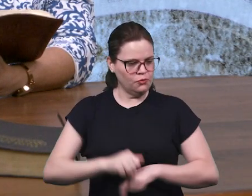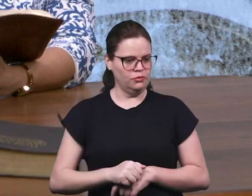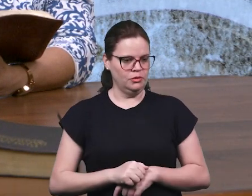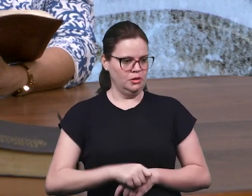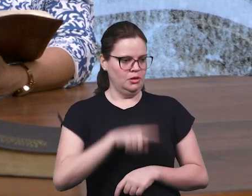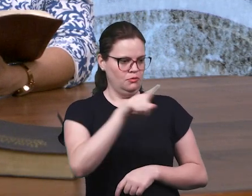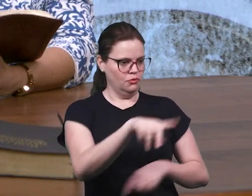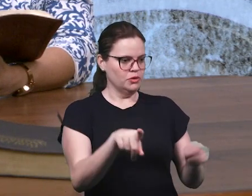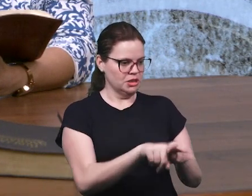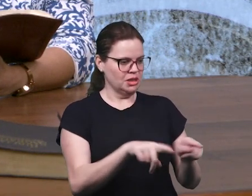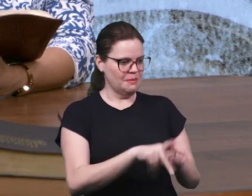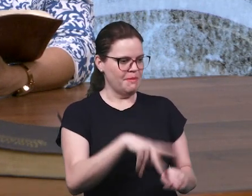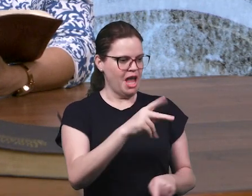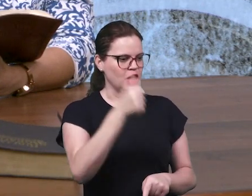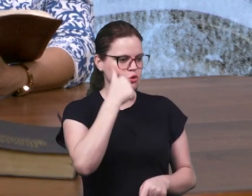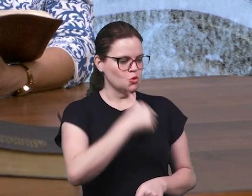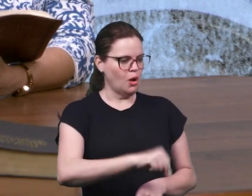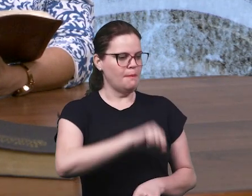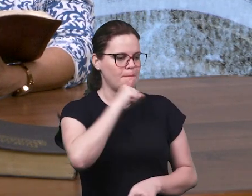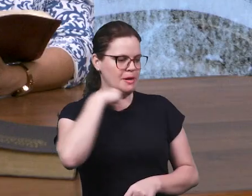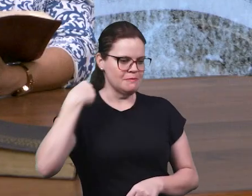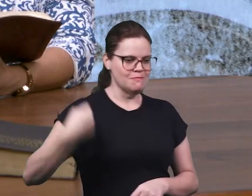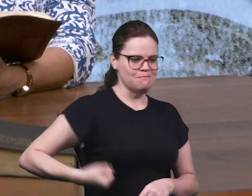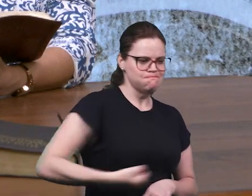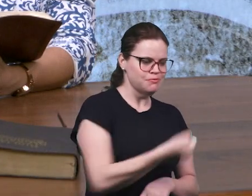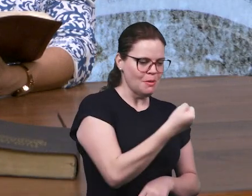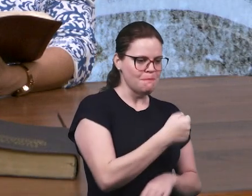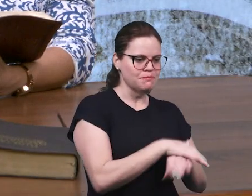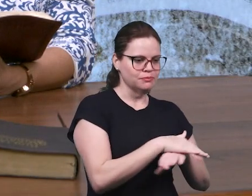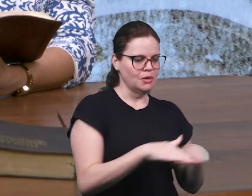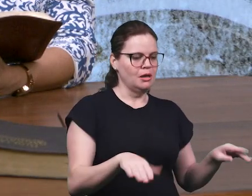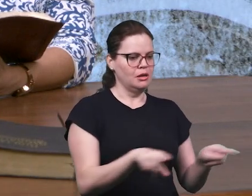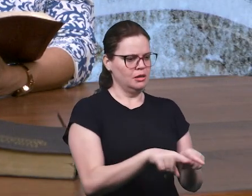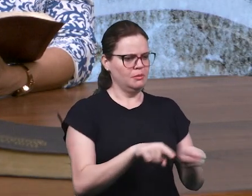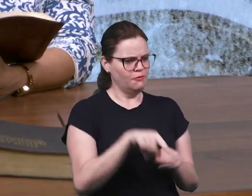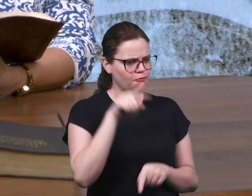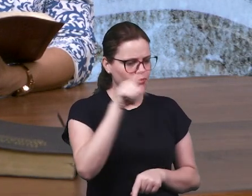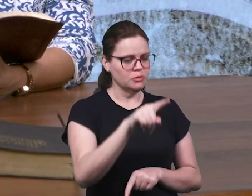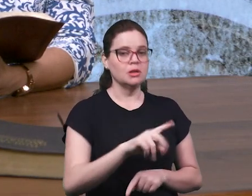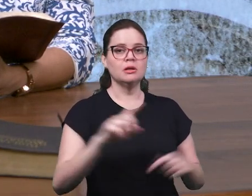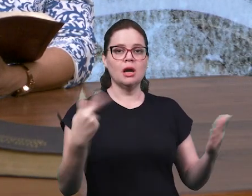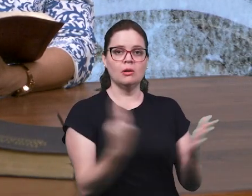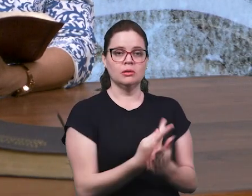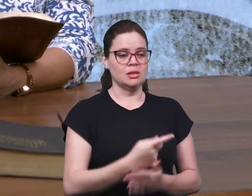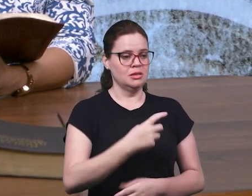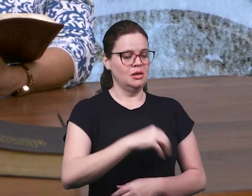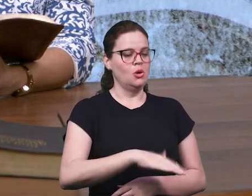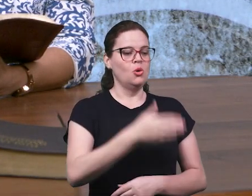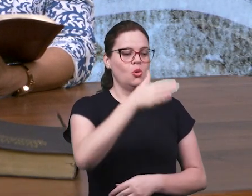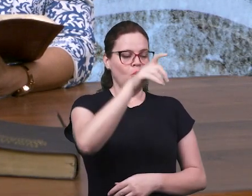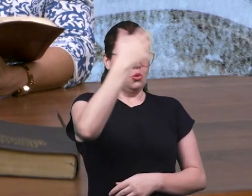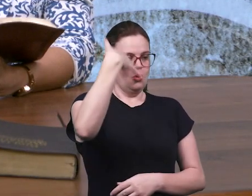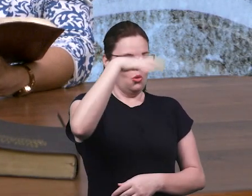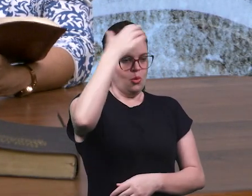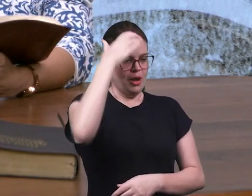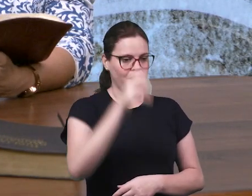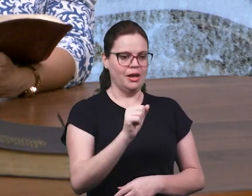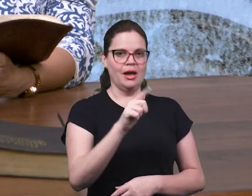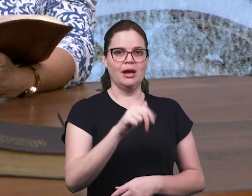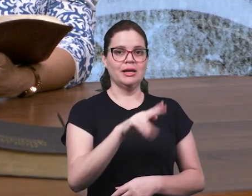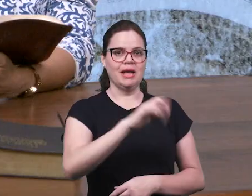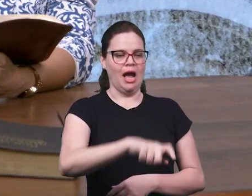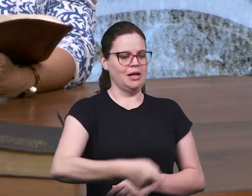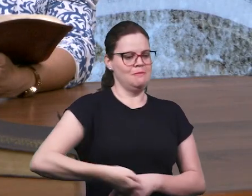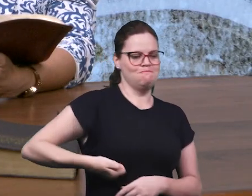desfilhada a tua mãe entre as mulheres. Então Samuel despedaçou Agag perante o Senhor em